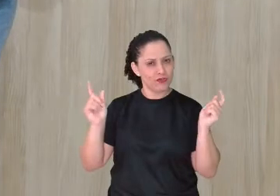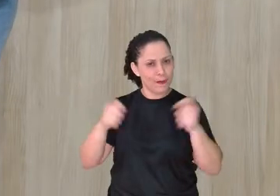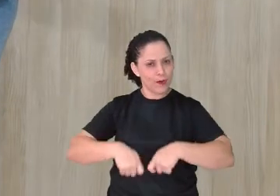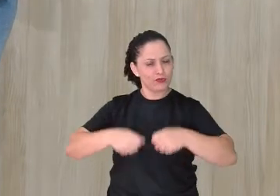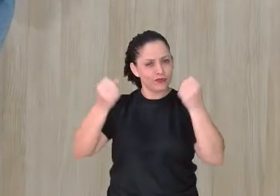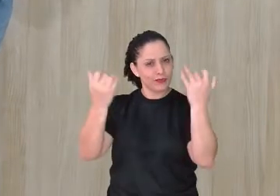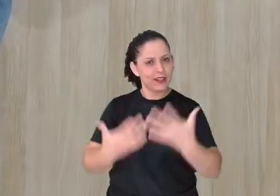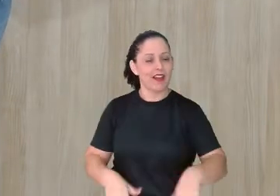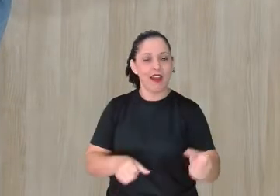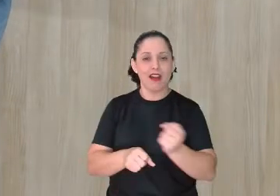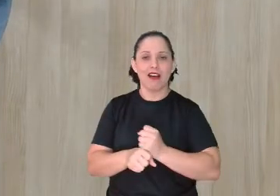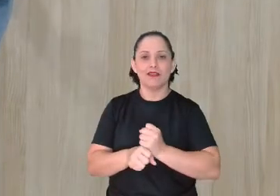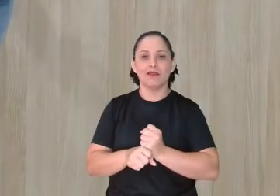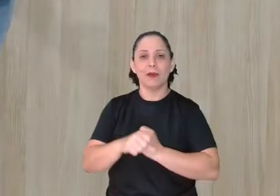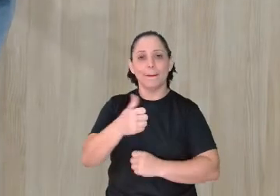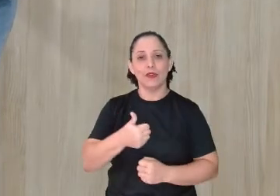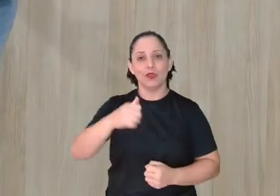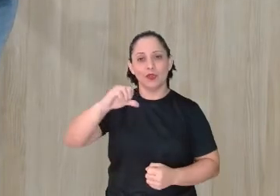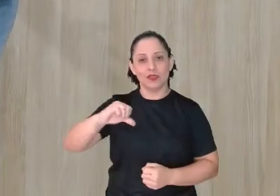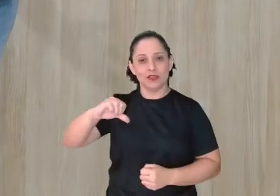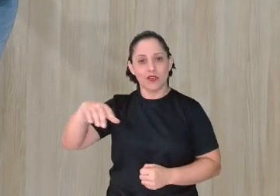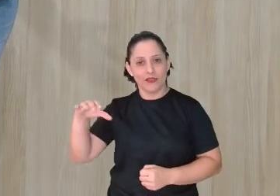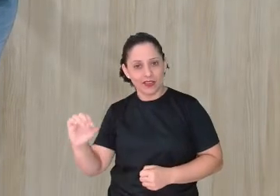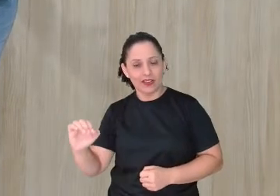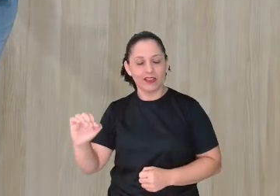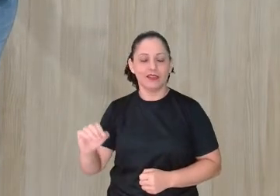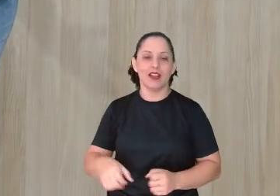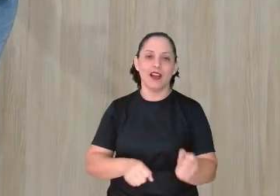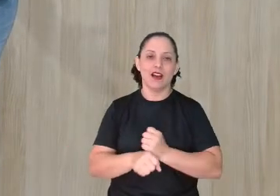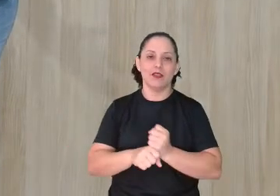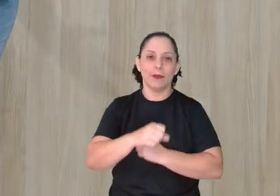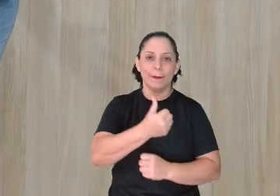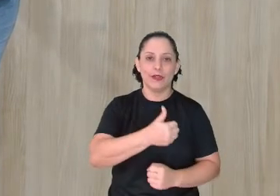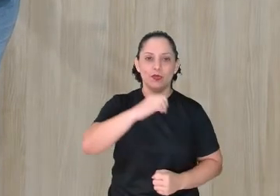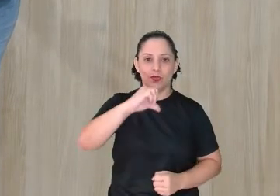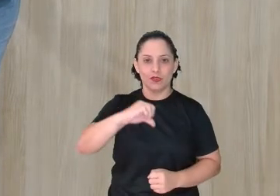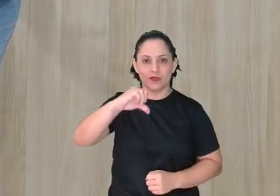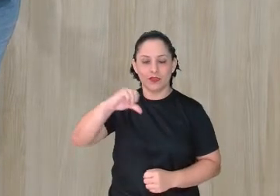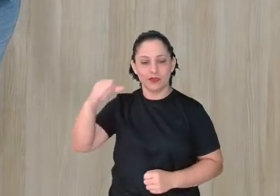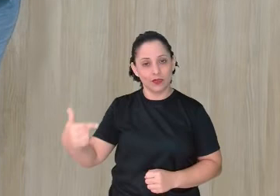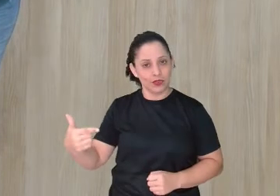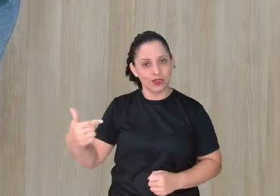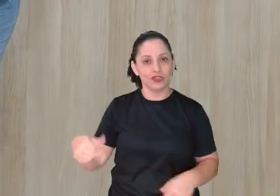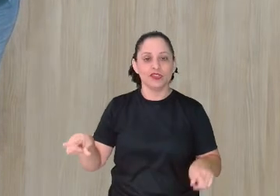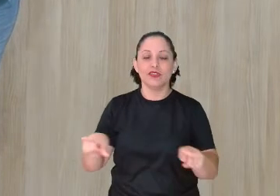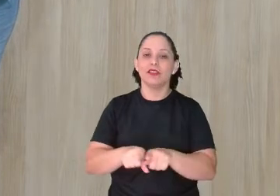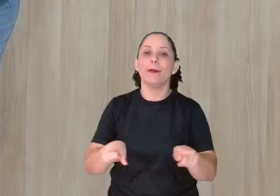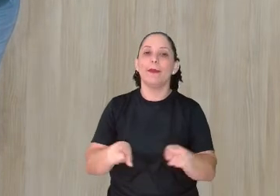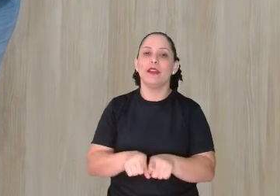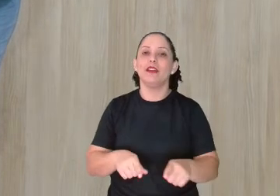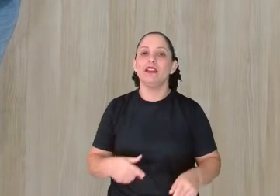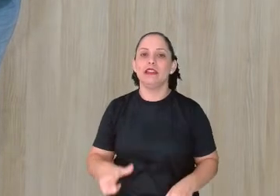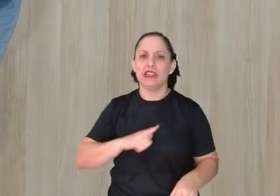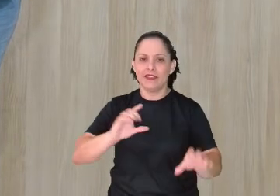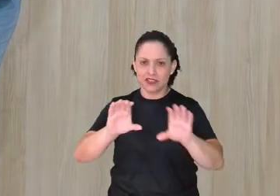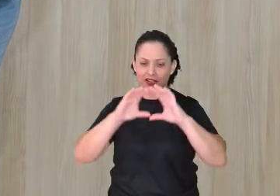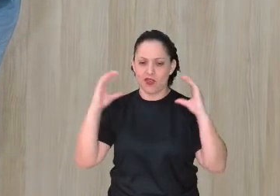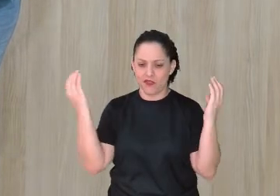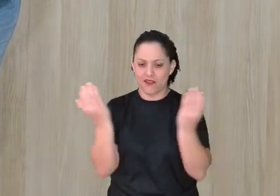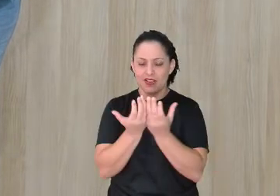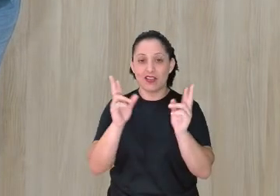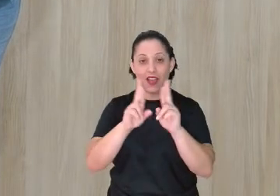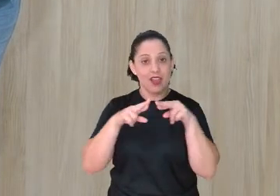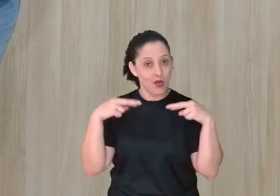década de 90, a Rio 92, por exemplo, né, professora Vanessa? Exatamente. Podemos falar dessas conferências todas, né?